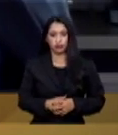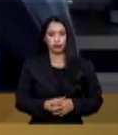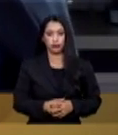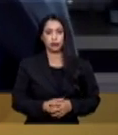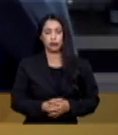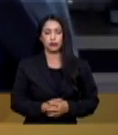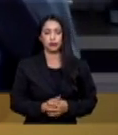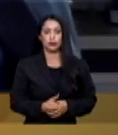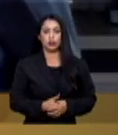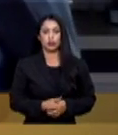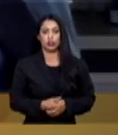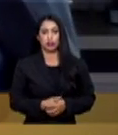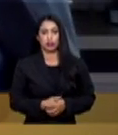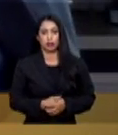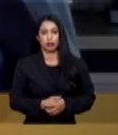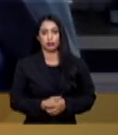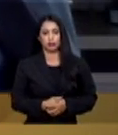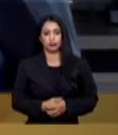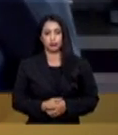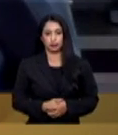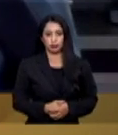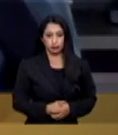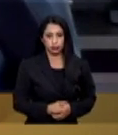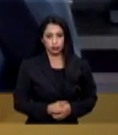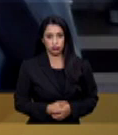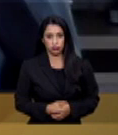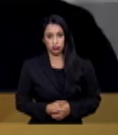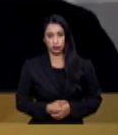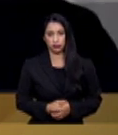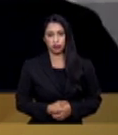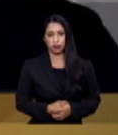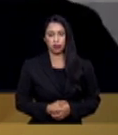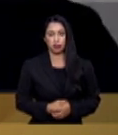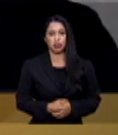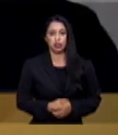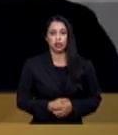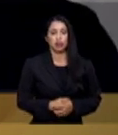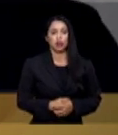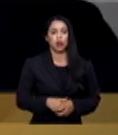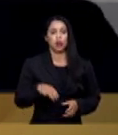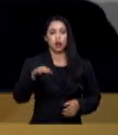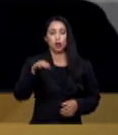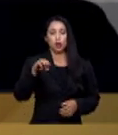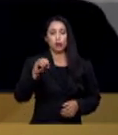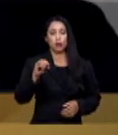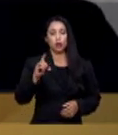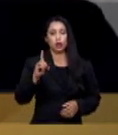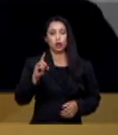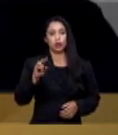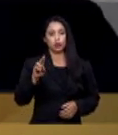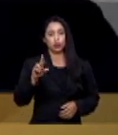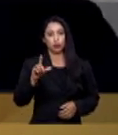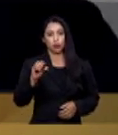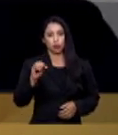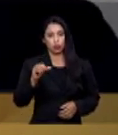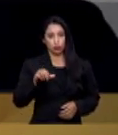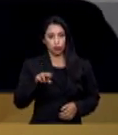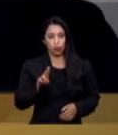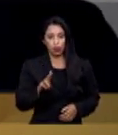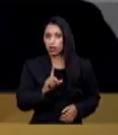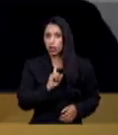mas ministro Fachin, Vossa Excelência modulou não, né? Não, ministro Barroso, eu